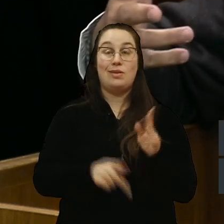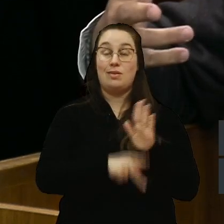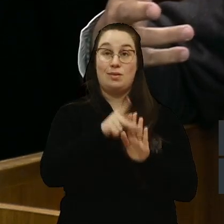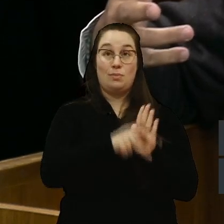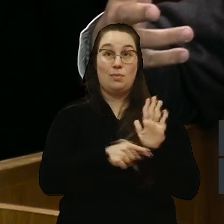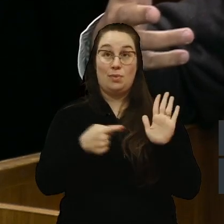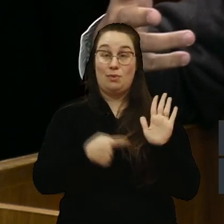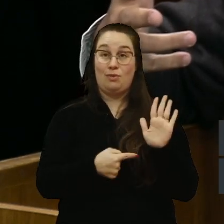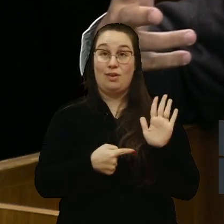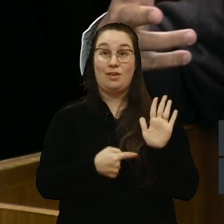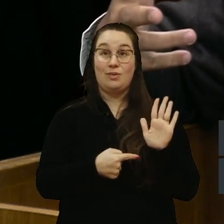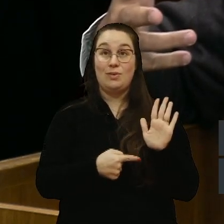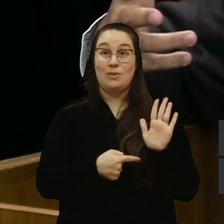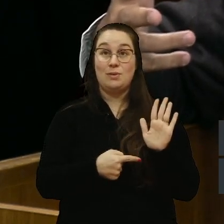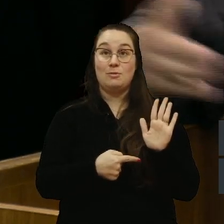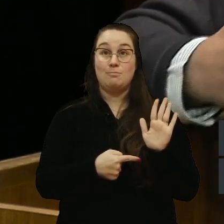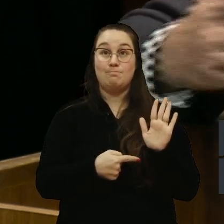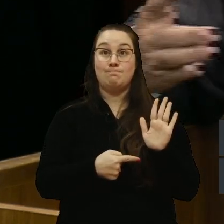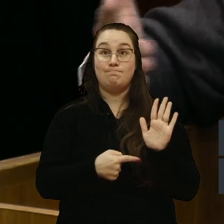é